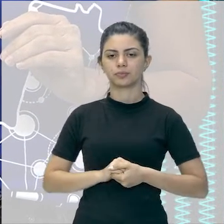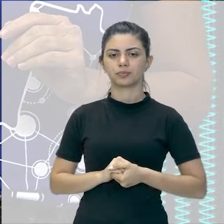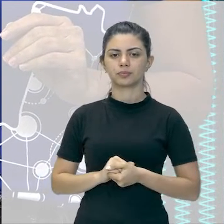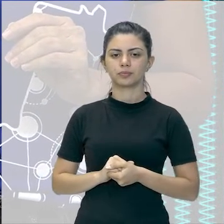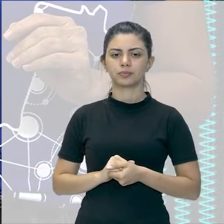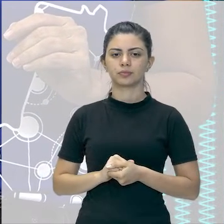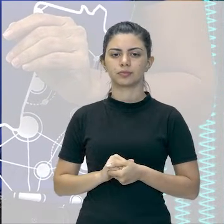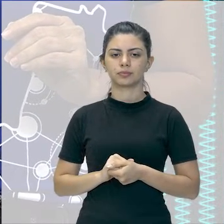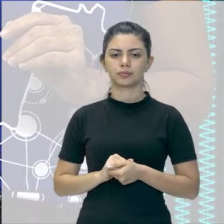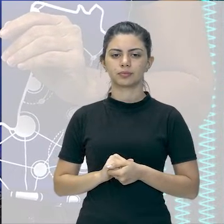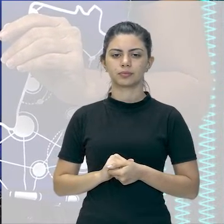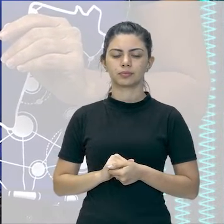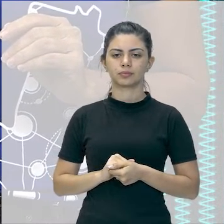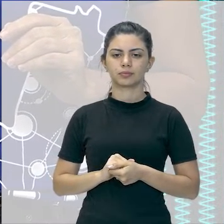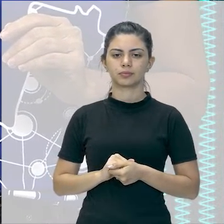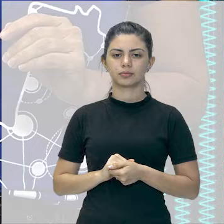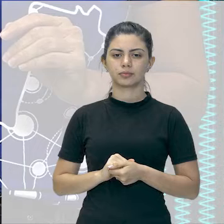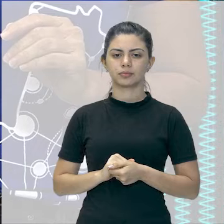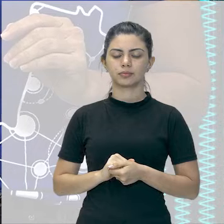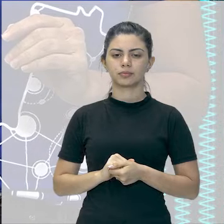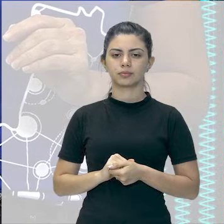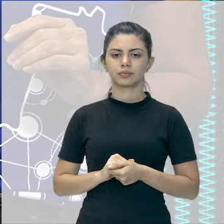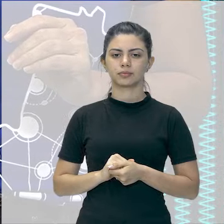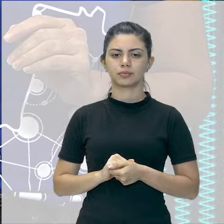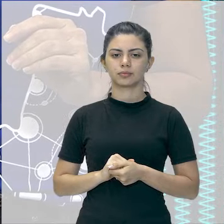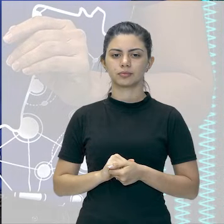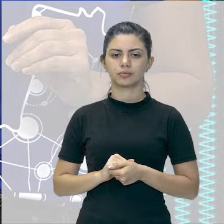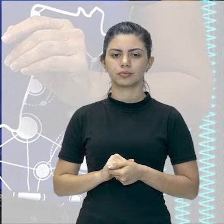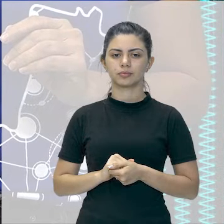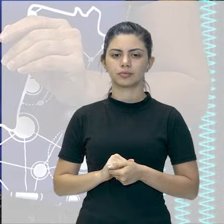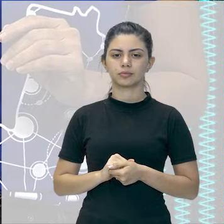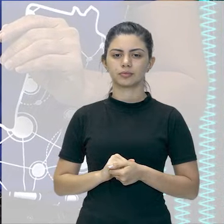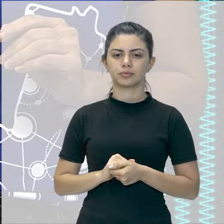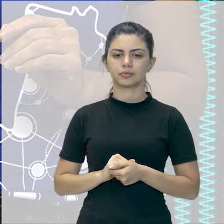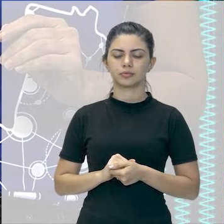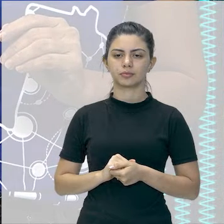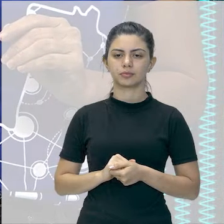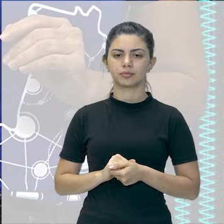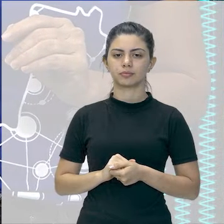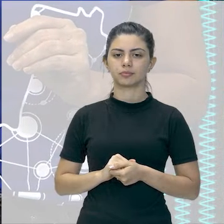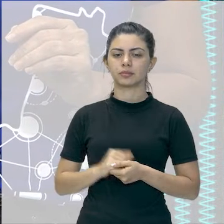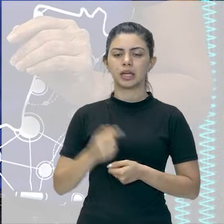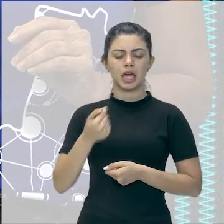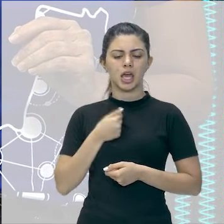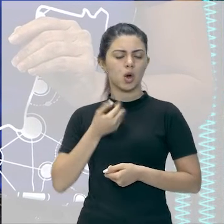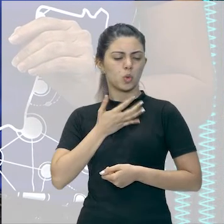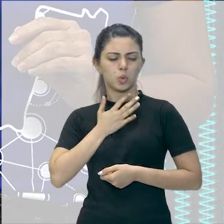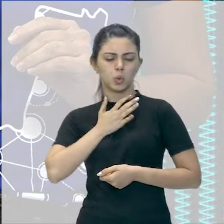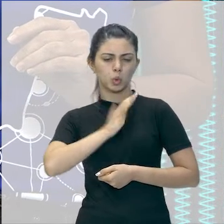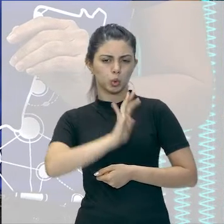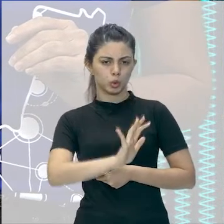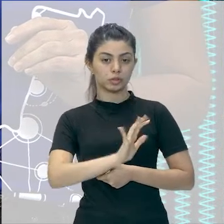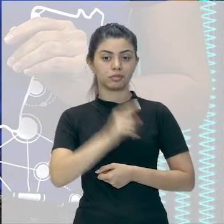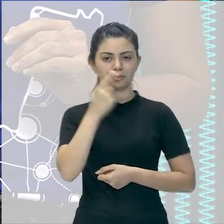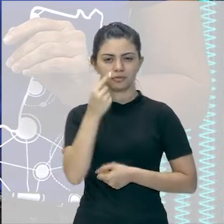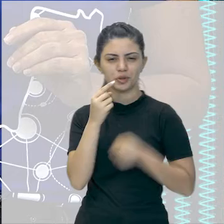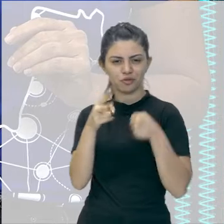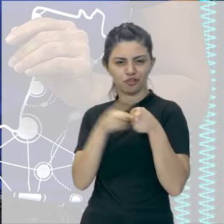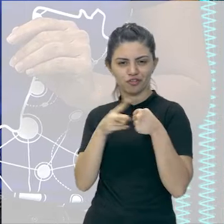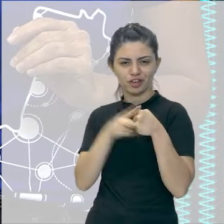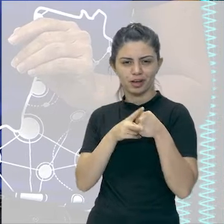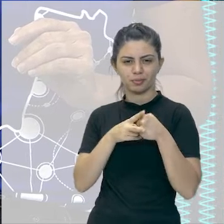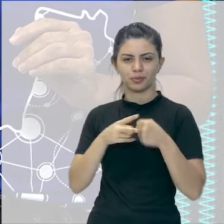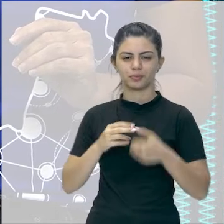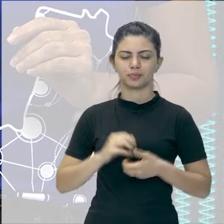What exactly was an otter? So I didn't like it. Olha aí, eu não gostei. O verbo like bem aqui, ó.